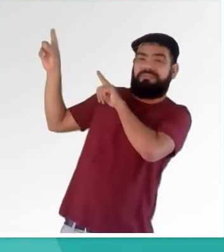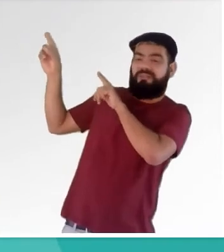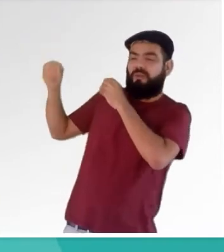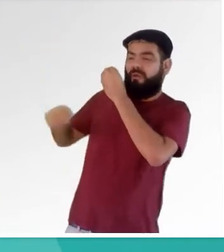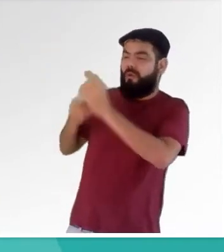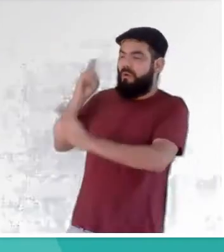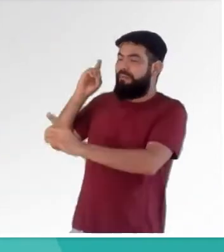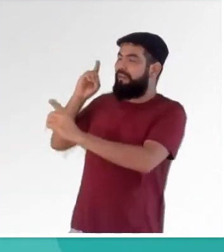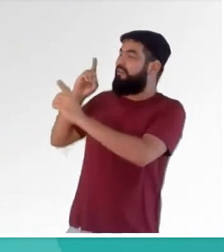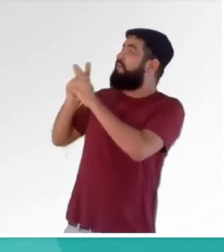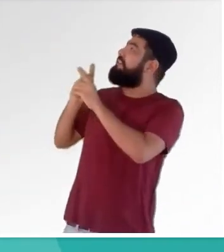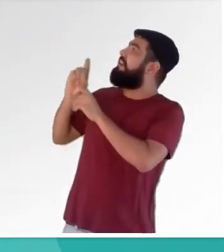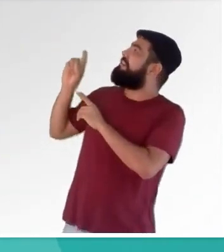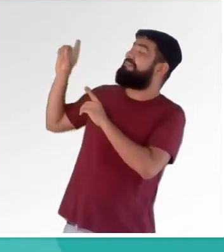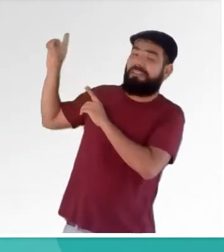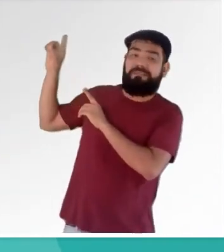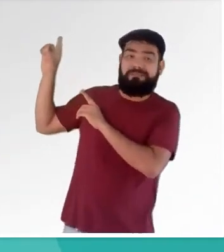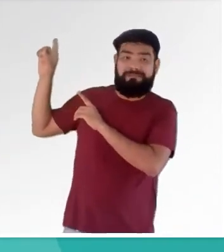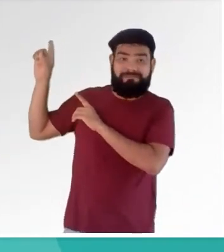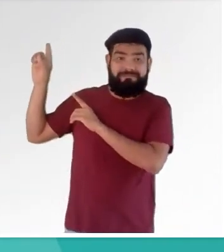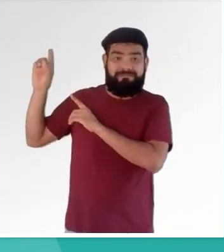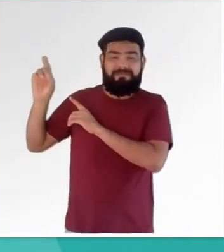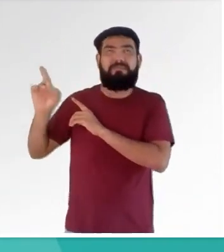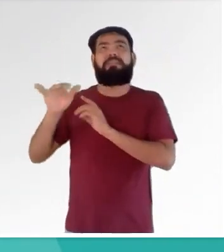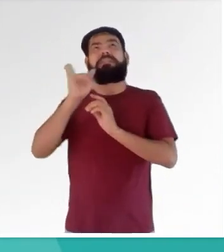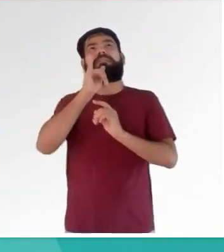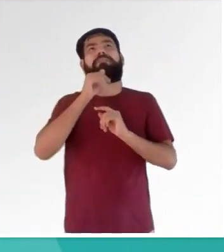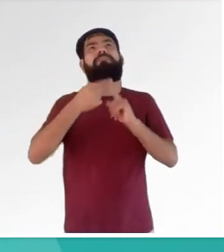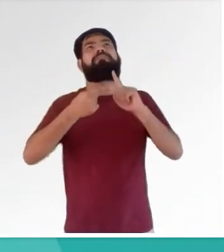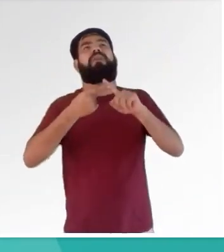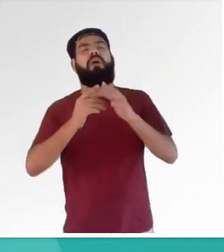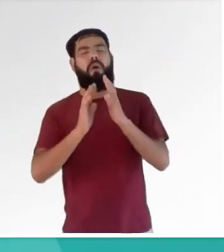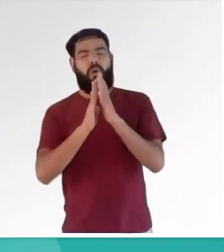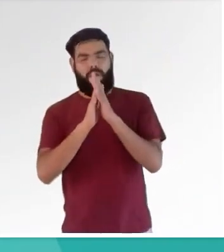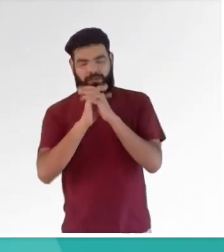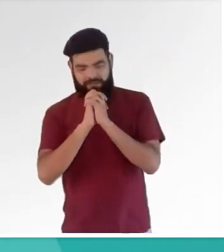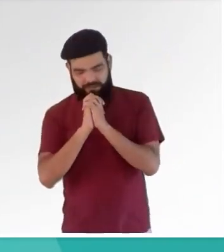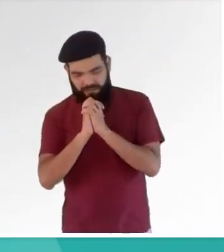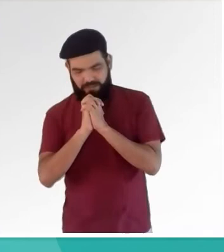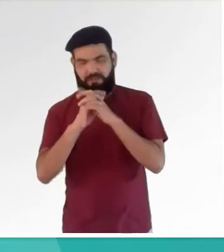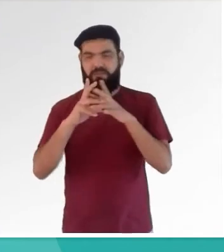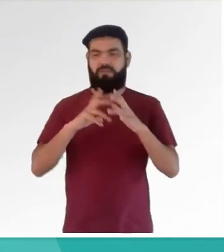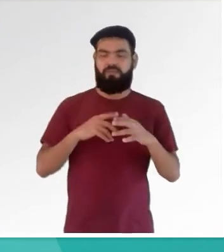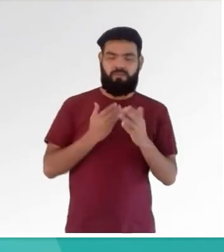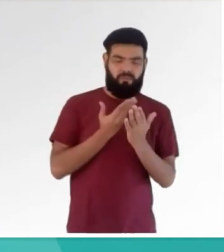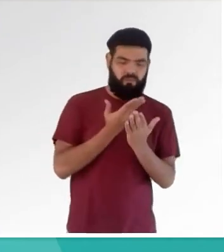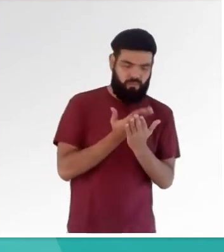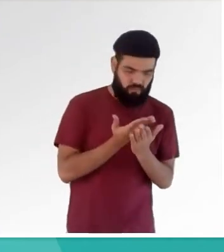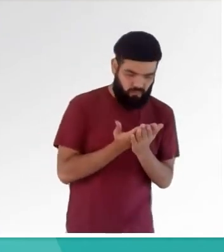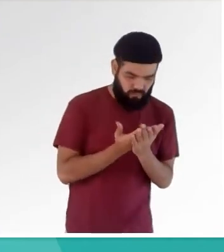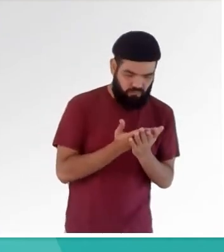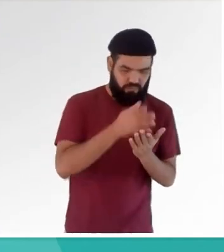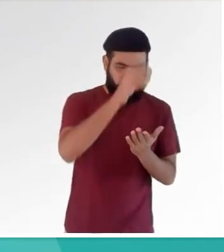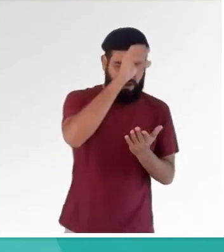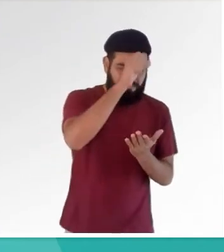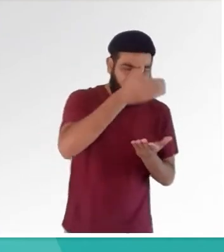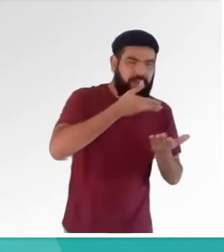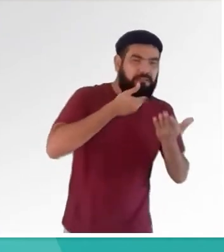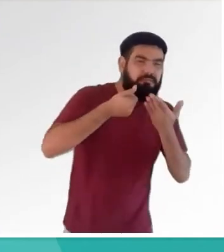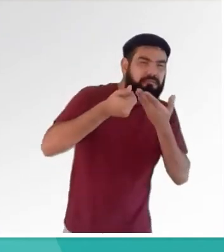Deus, através da oração, dos cultos, das missas, né, dos